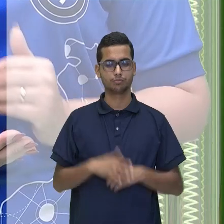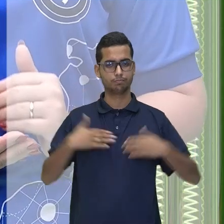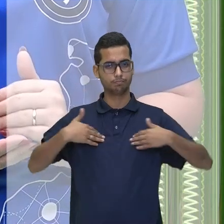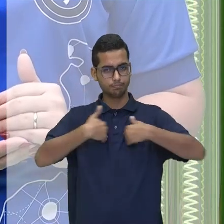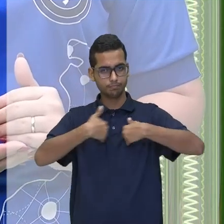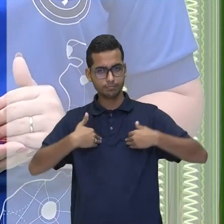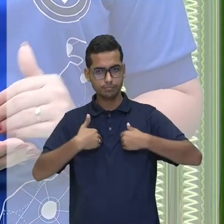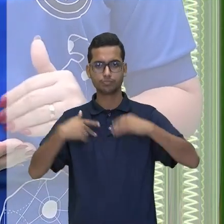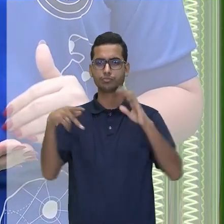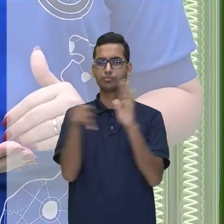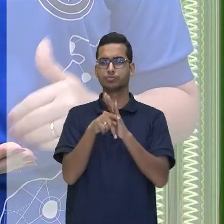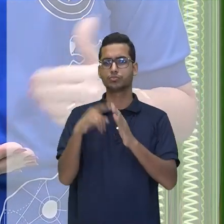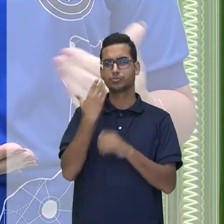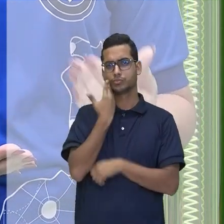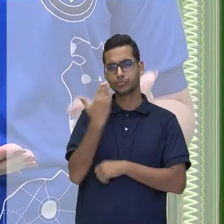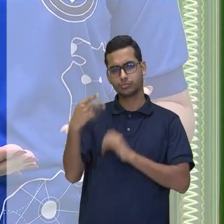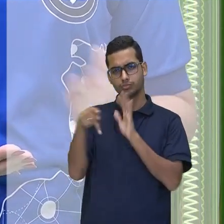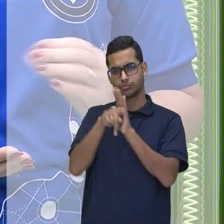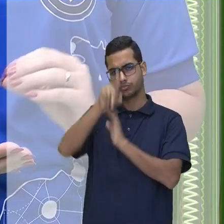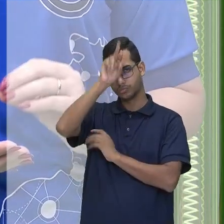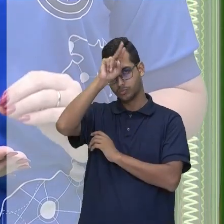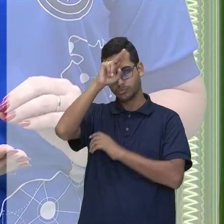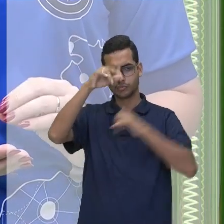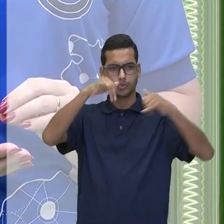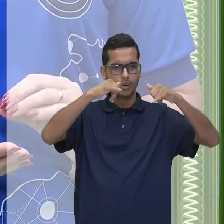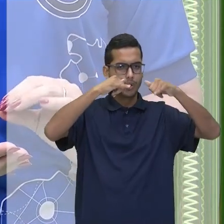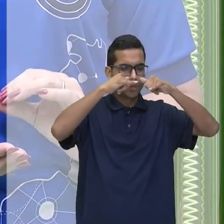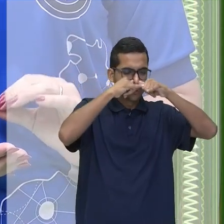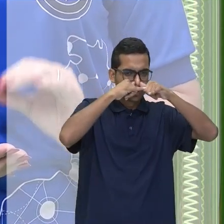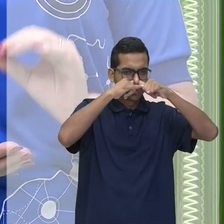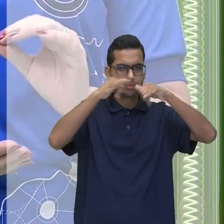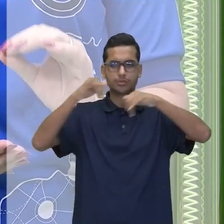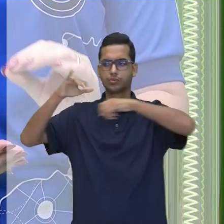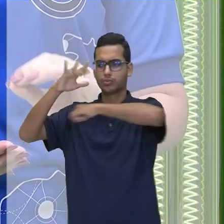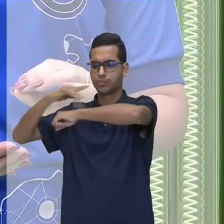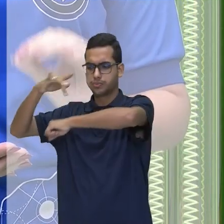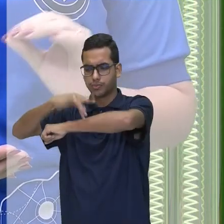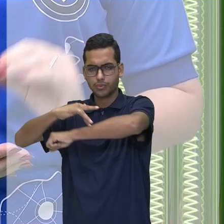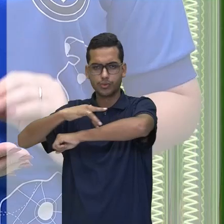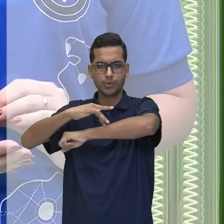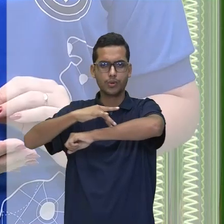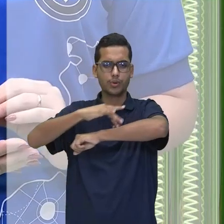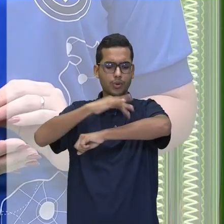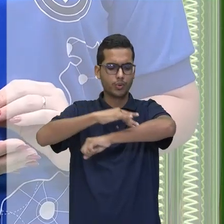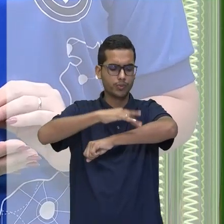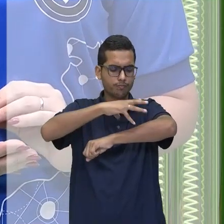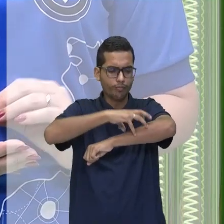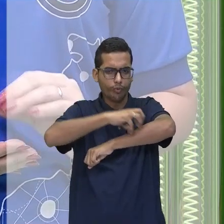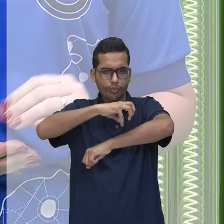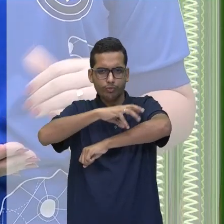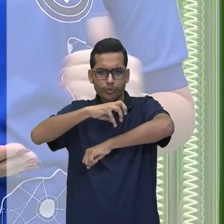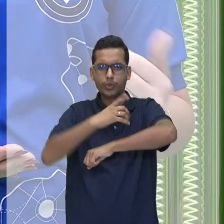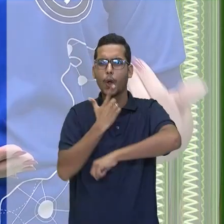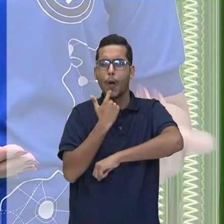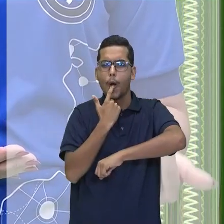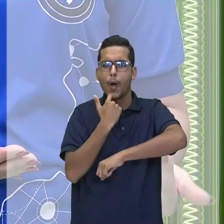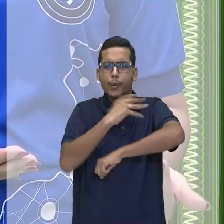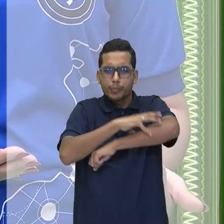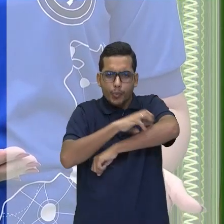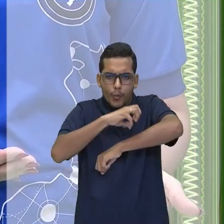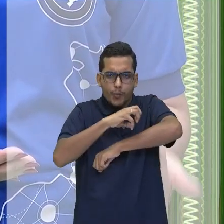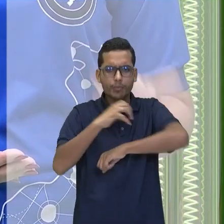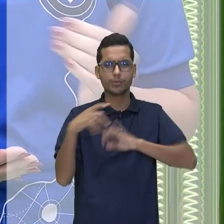aí do mosquito, também besouros, eles vão então sugar o sangue de alguns animais, podem ser